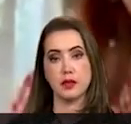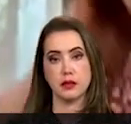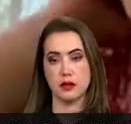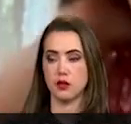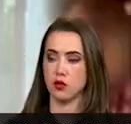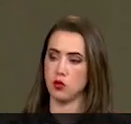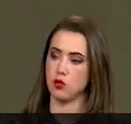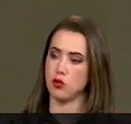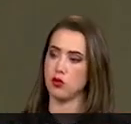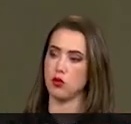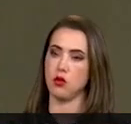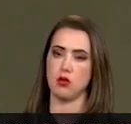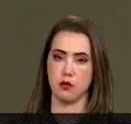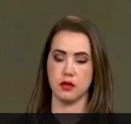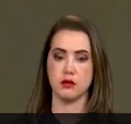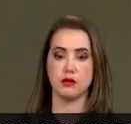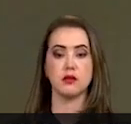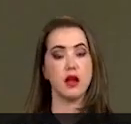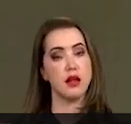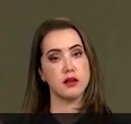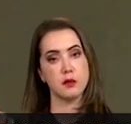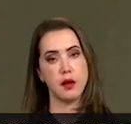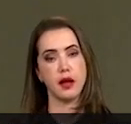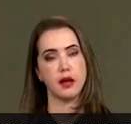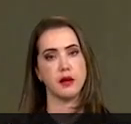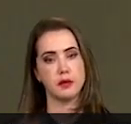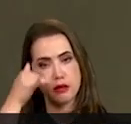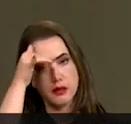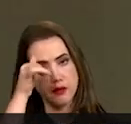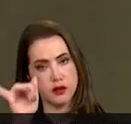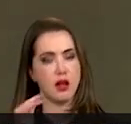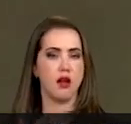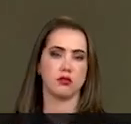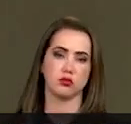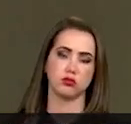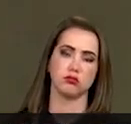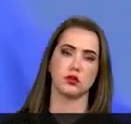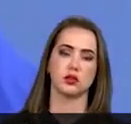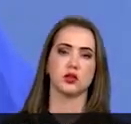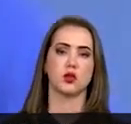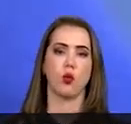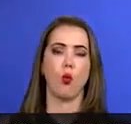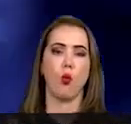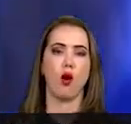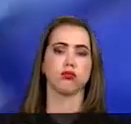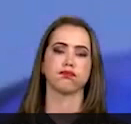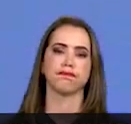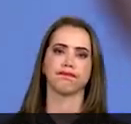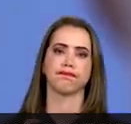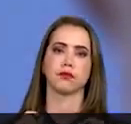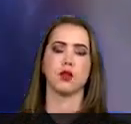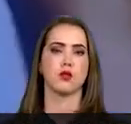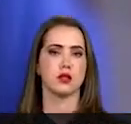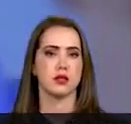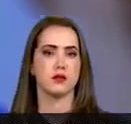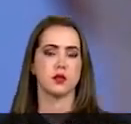OPAS, Larissa Veríssimo, é preciso investir mais na prevenção e, como ocorreu em relação ao câncer de pulmão, os esforços